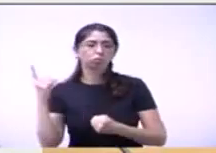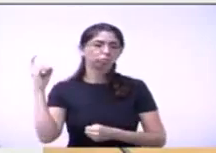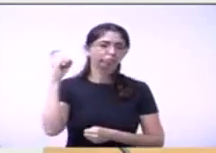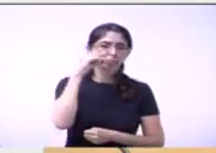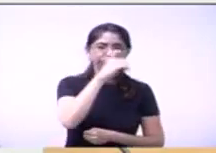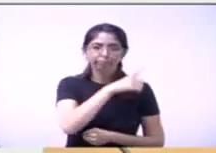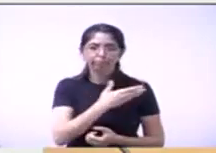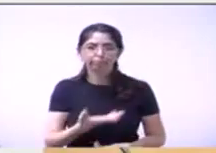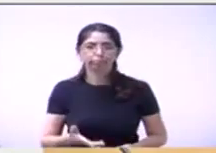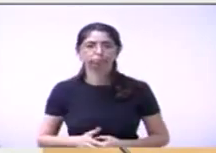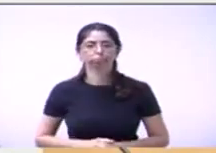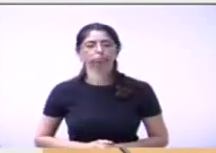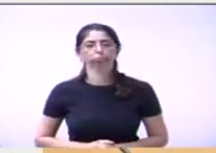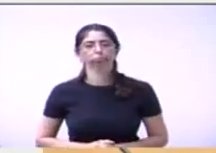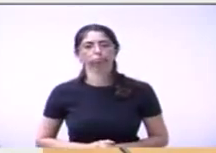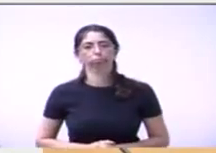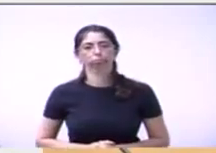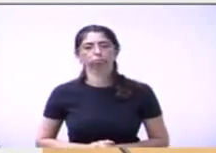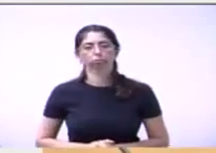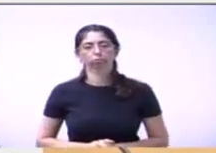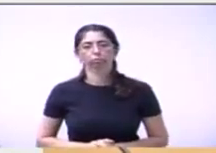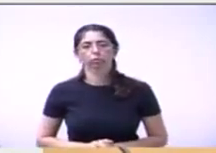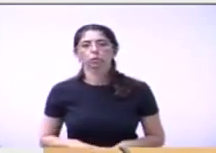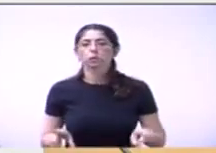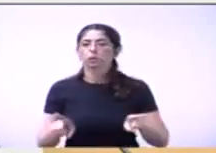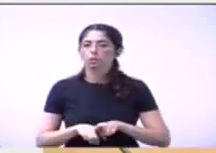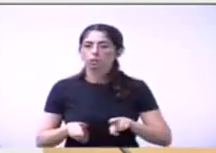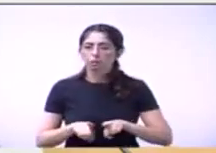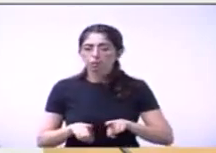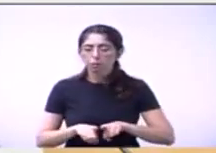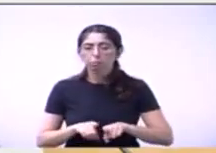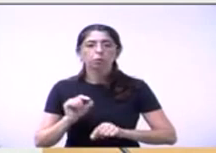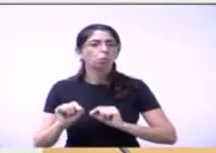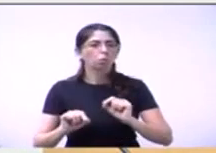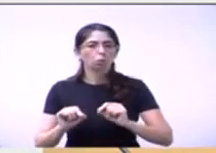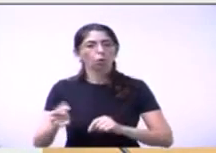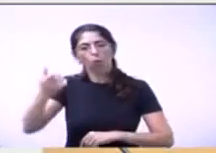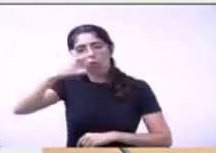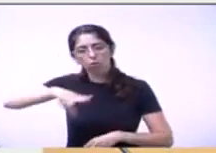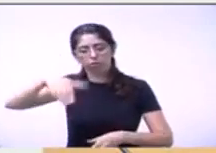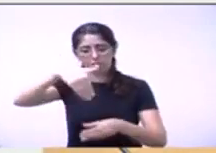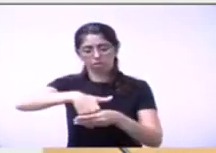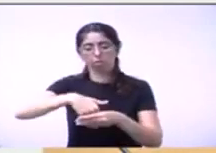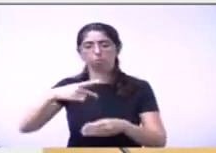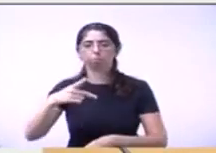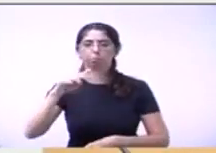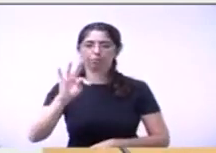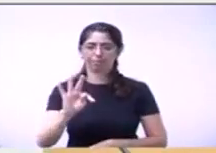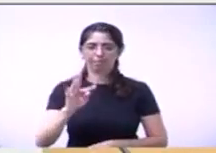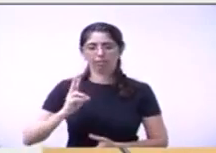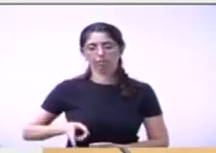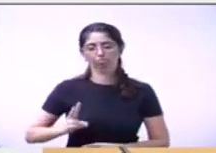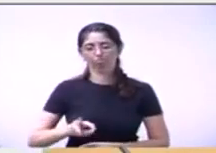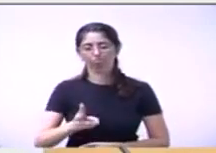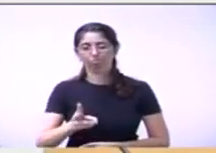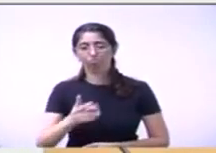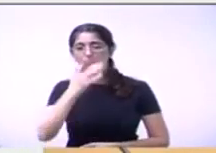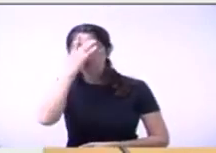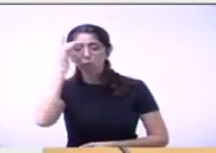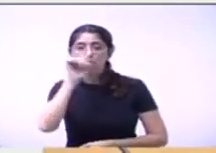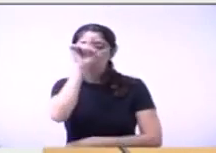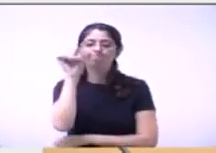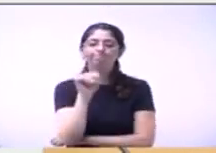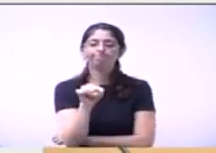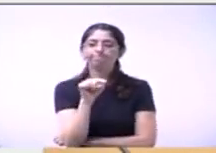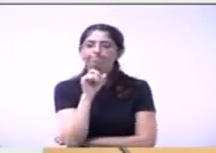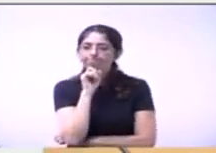apelo da reeleição, da eleição, que talvez o Partido dos Trabalhadores não pudesse